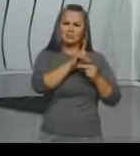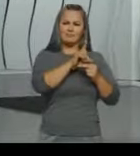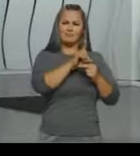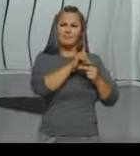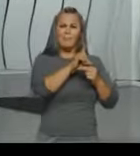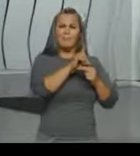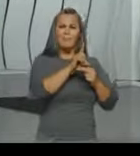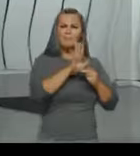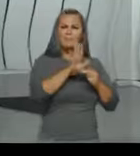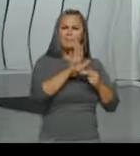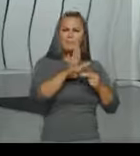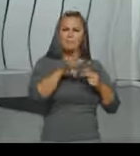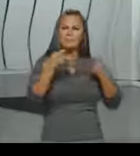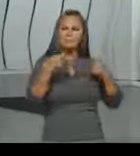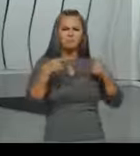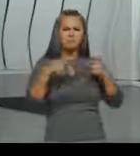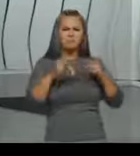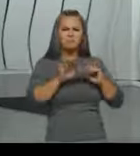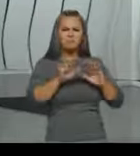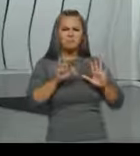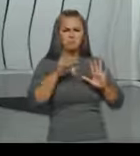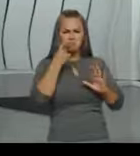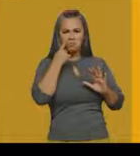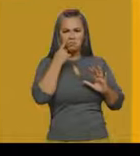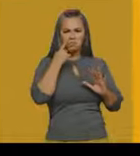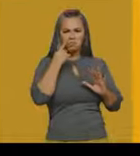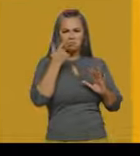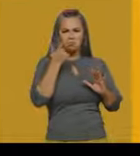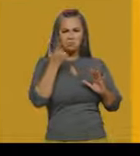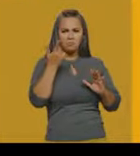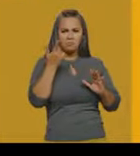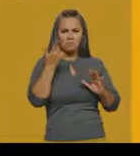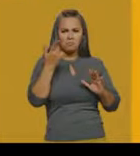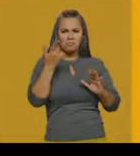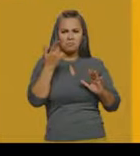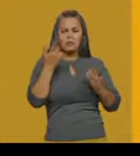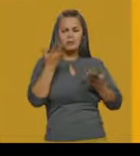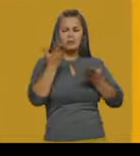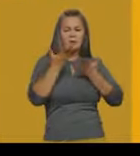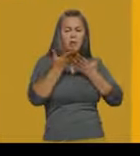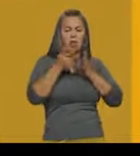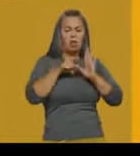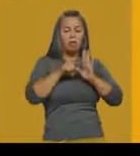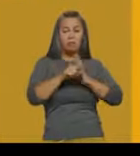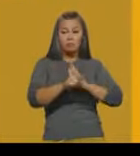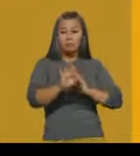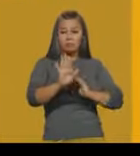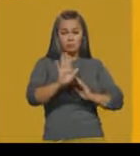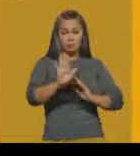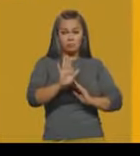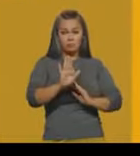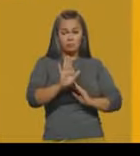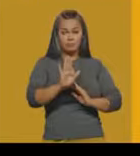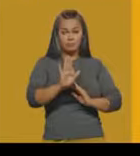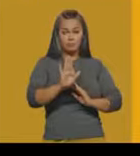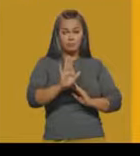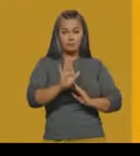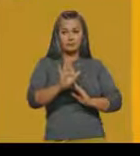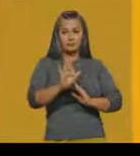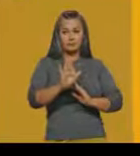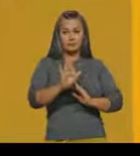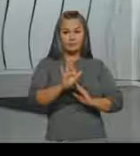preciso ficar trabalhando com a unidade de medida aqui, quando eu estiver trabalhando com radiano. Tá ok?